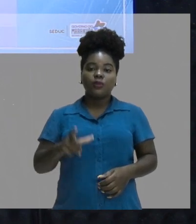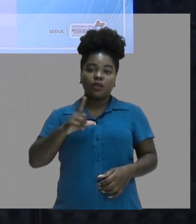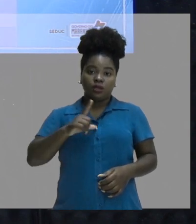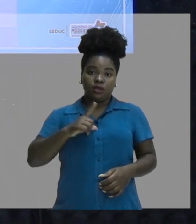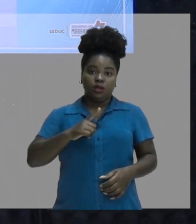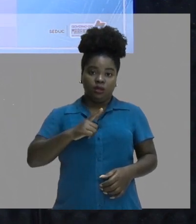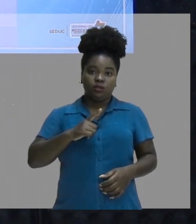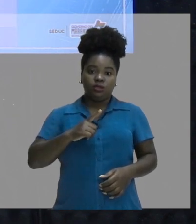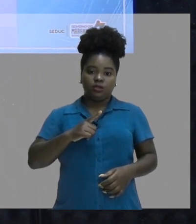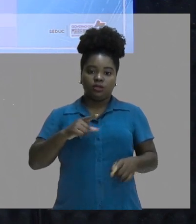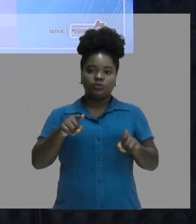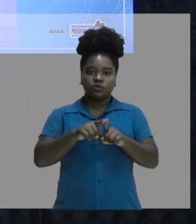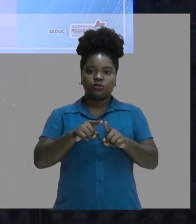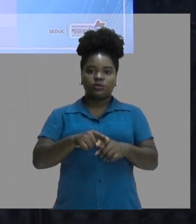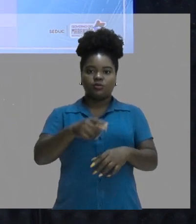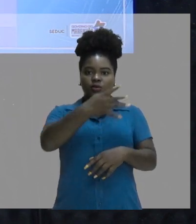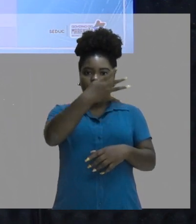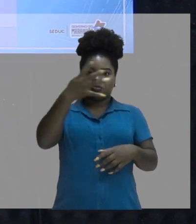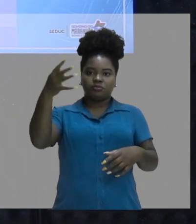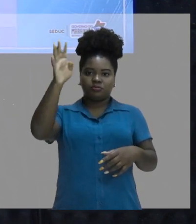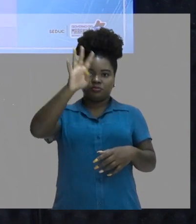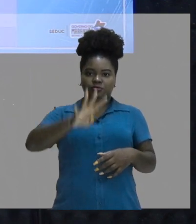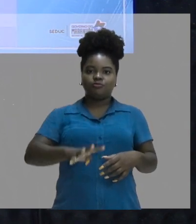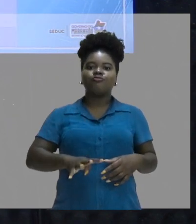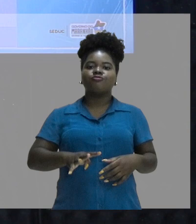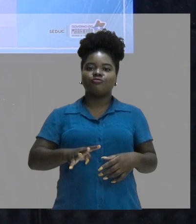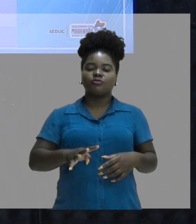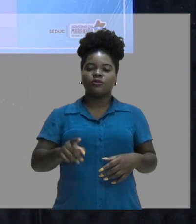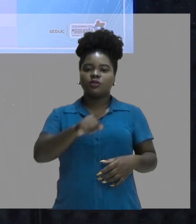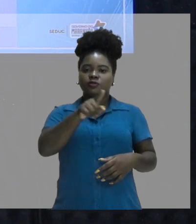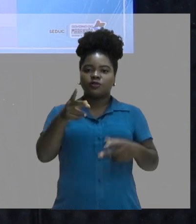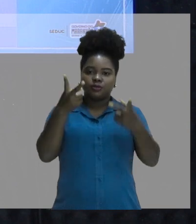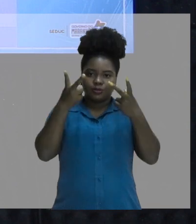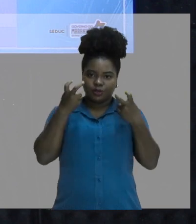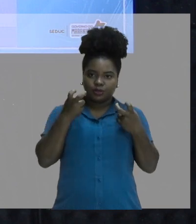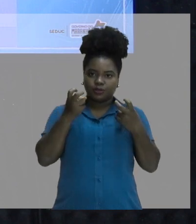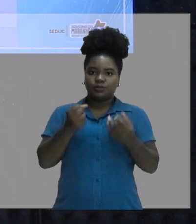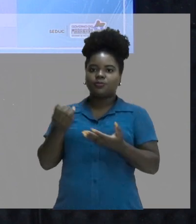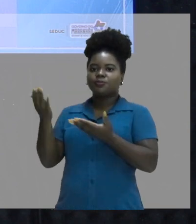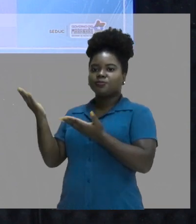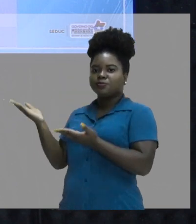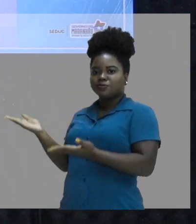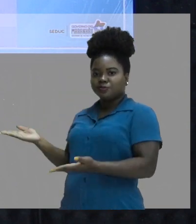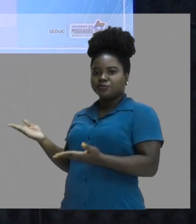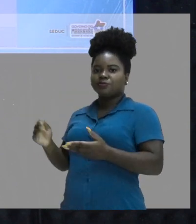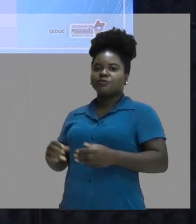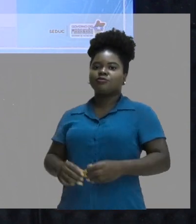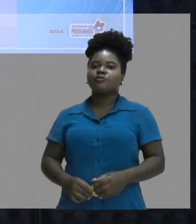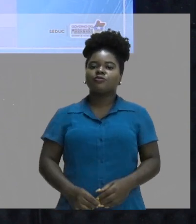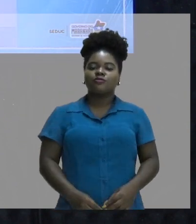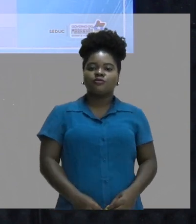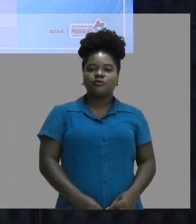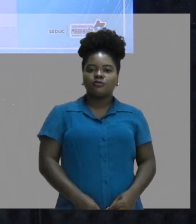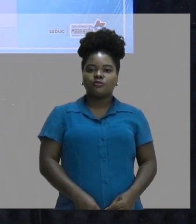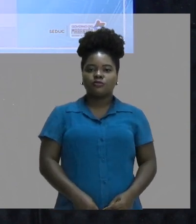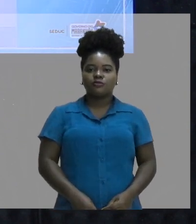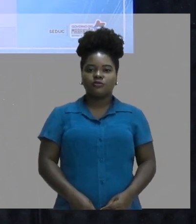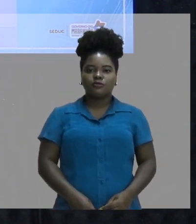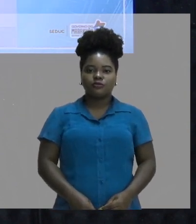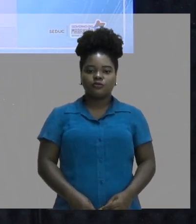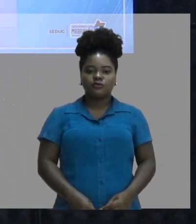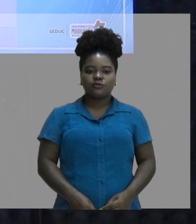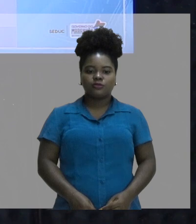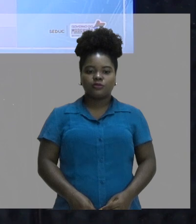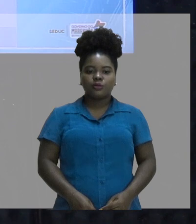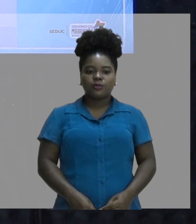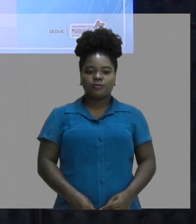Aí está aqui, eu fiz um quadrinho comparativo aqui para que vocês visualizem. As células do sistema estriado esquelético são